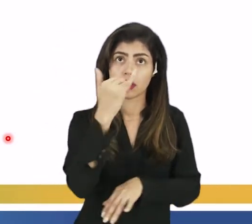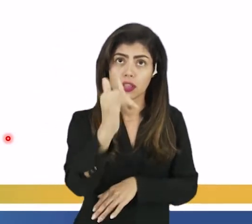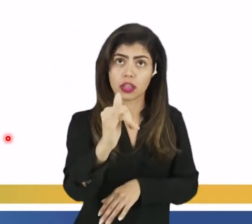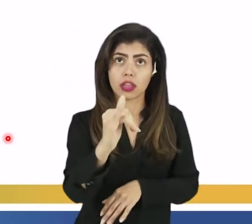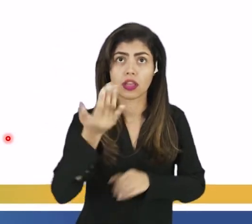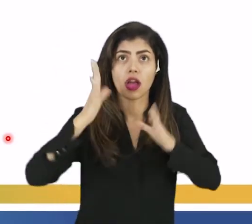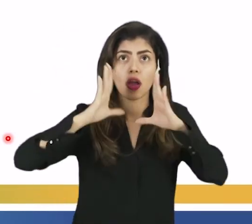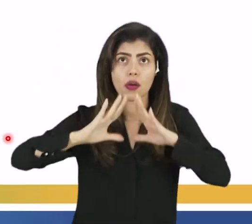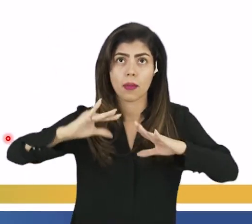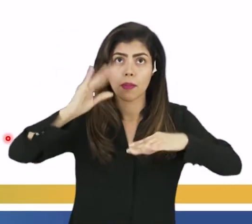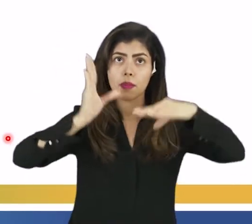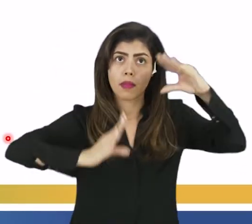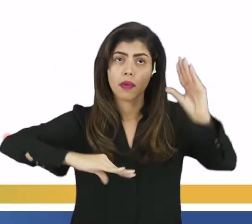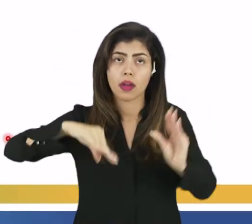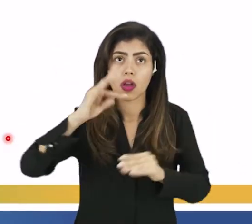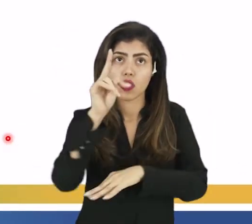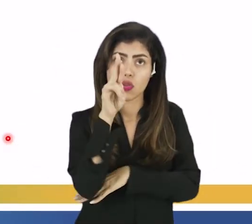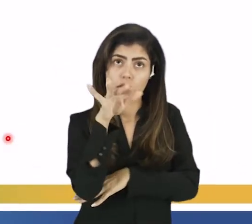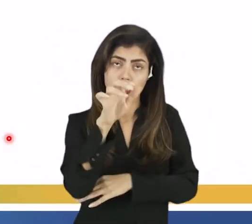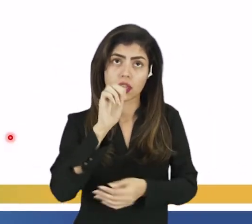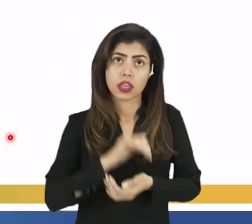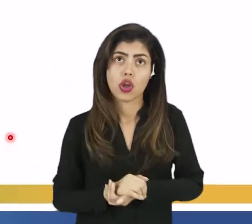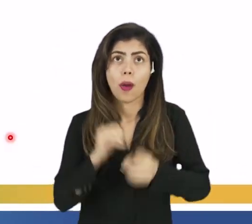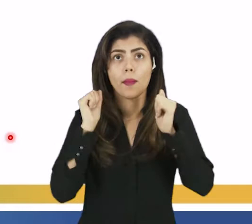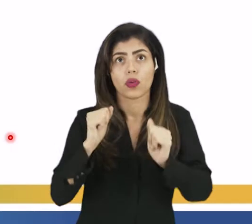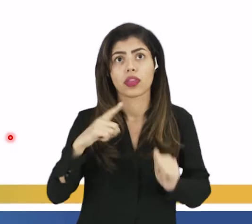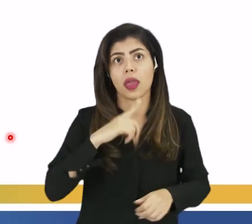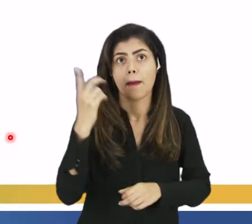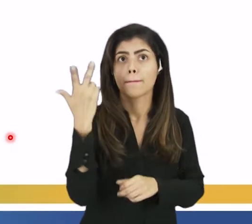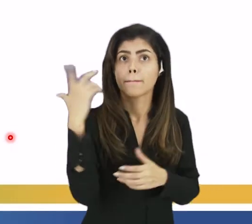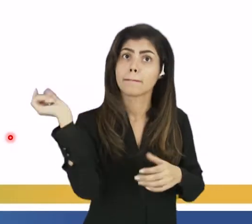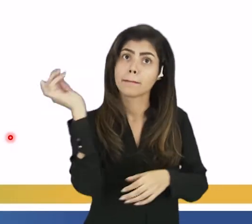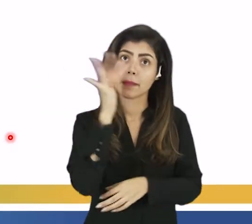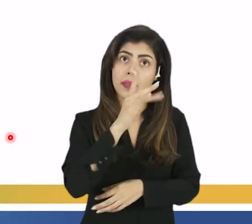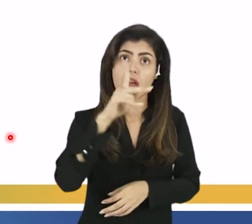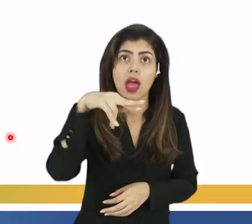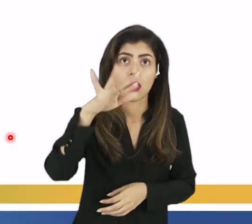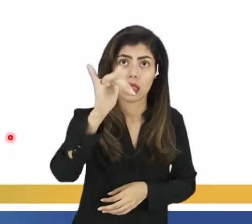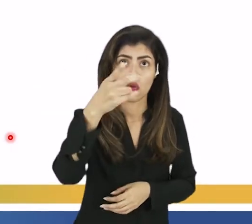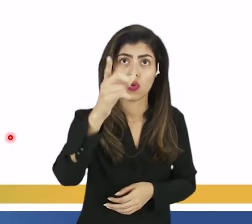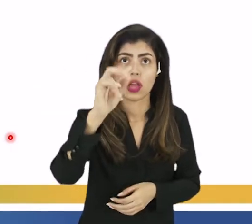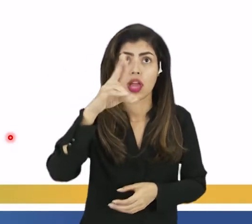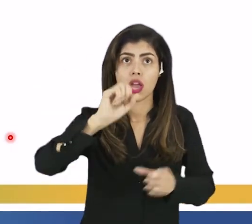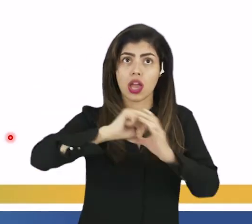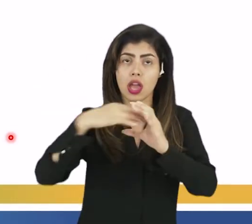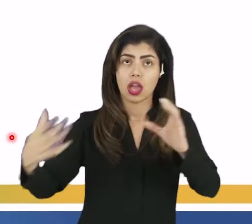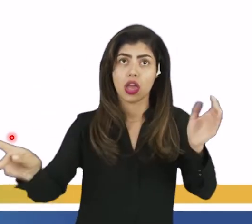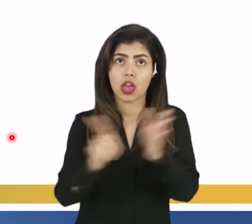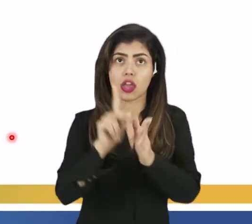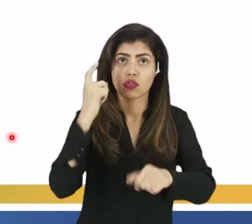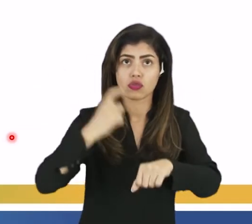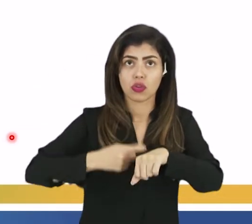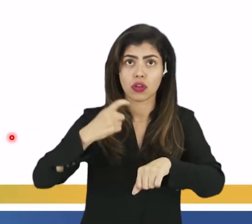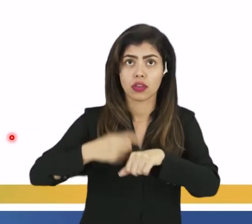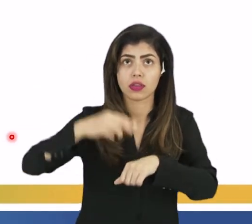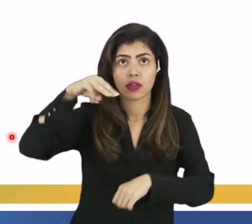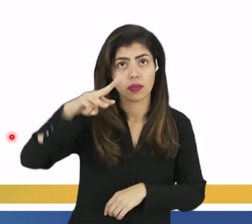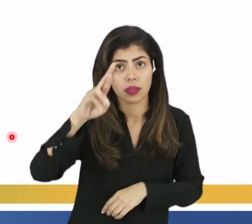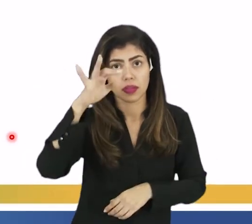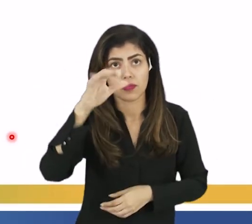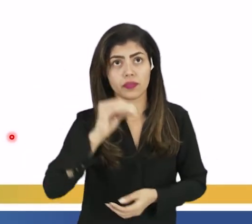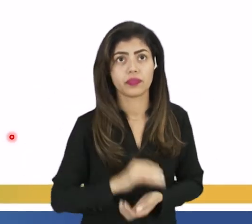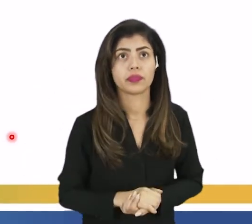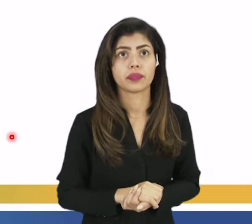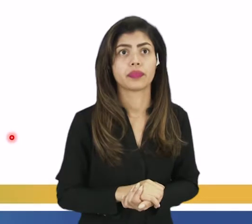são maleáveis do PIS possui brilho característicos e são sólidos com exceção do elemento químico Mercúrio